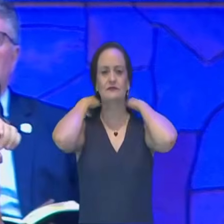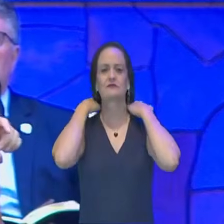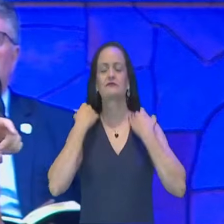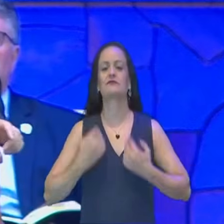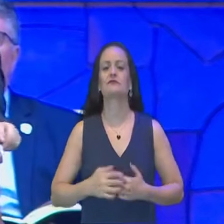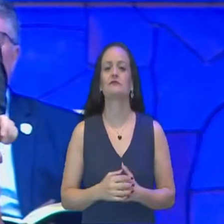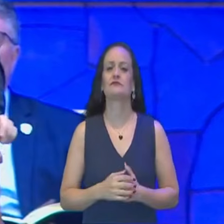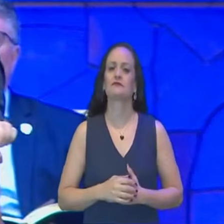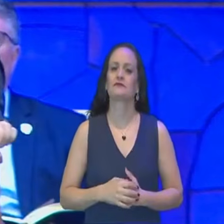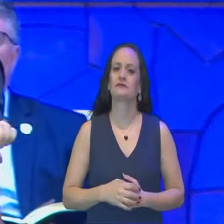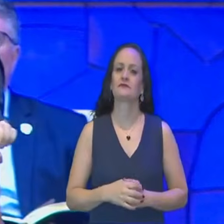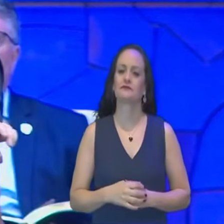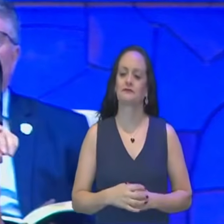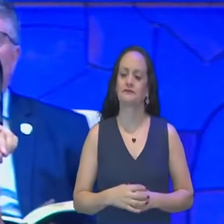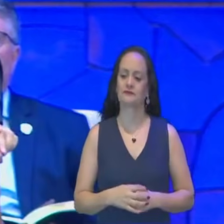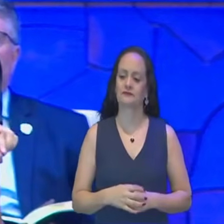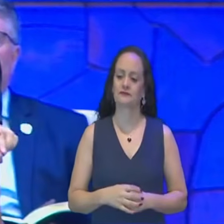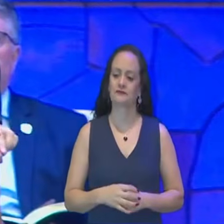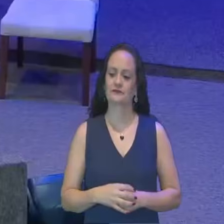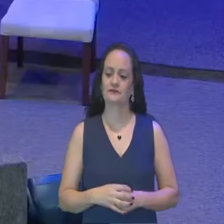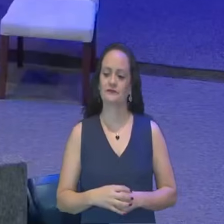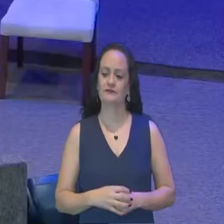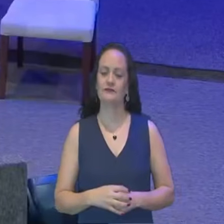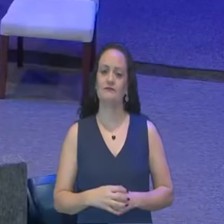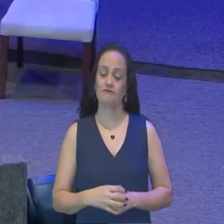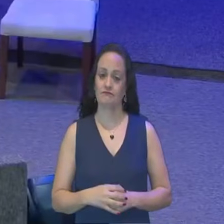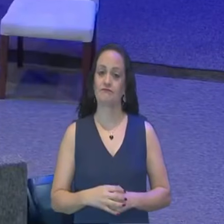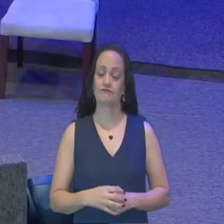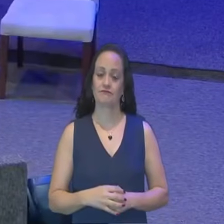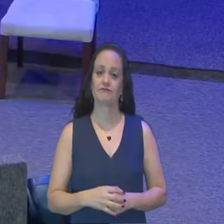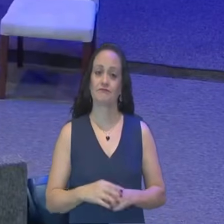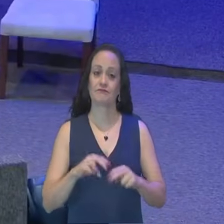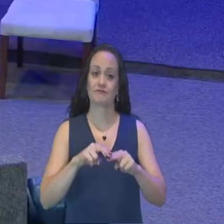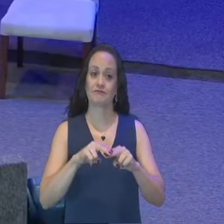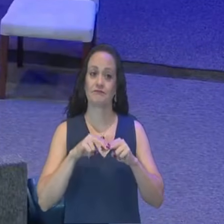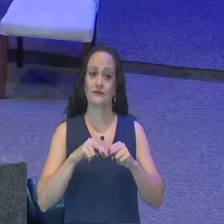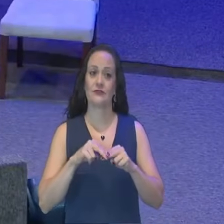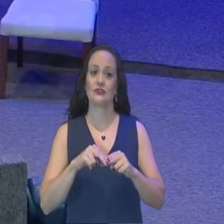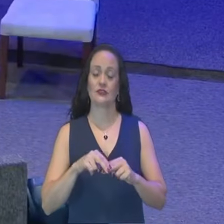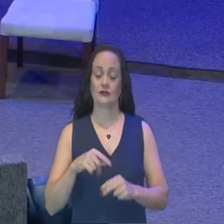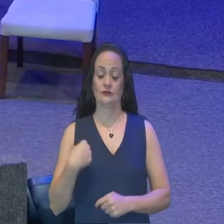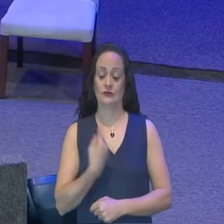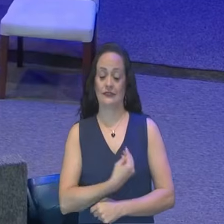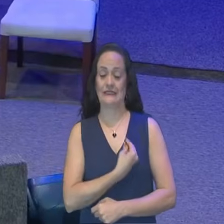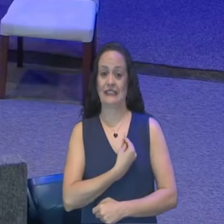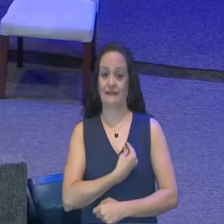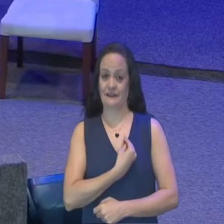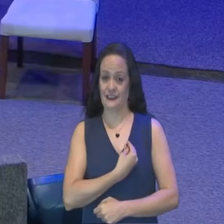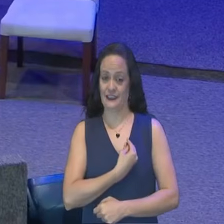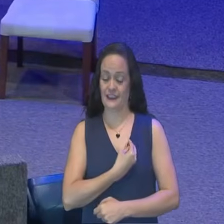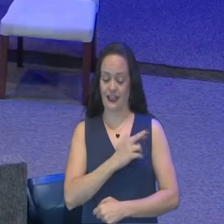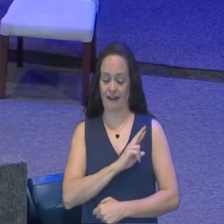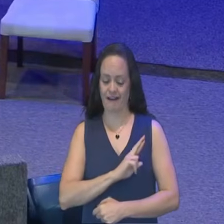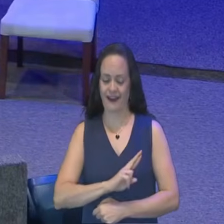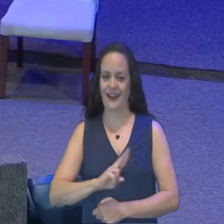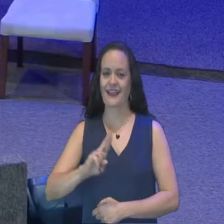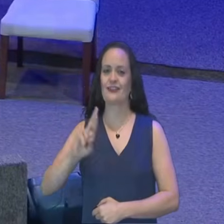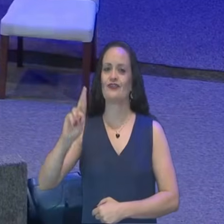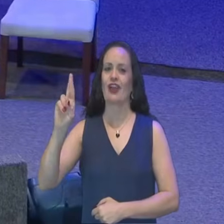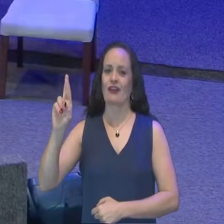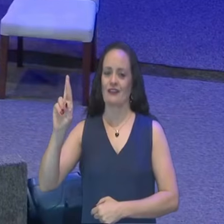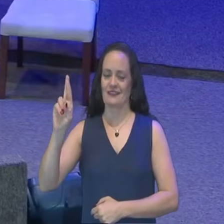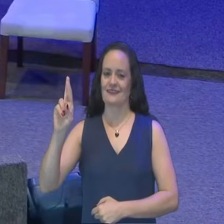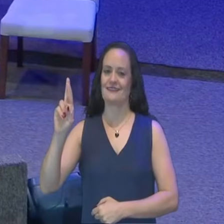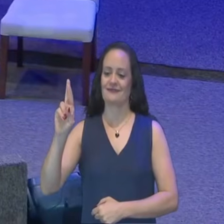E nesse ponto, meus irmãos, que a rotina religiosa ela começa a passar a